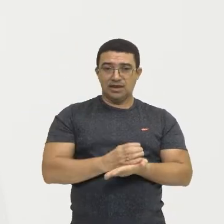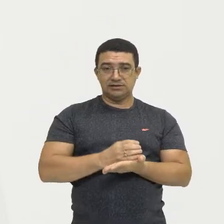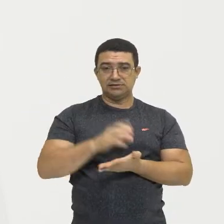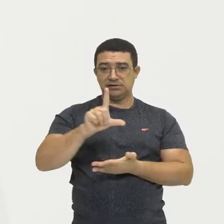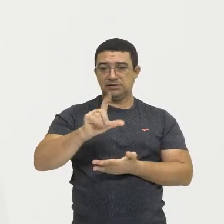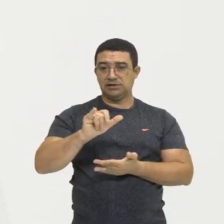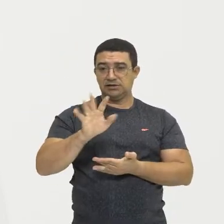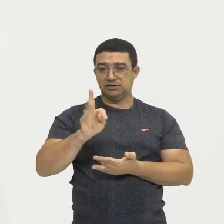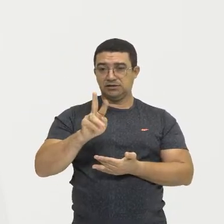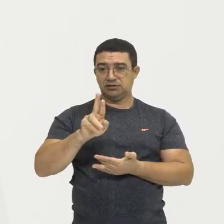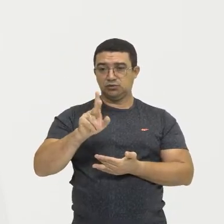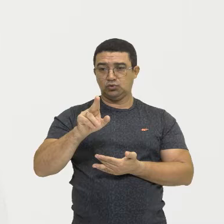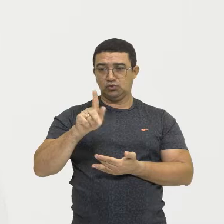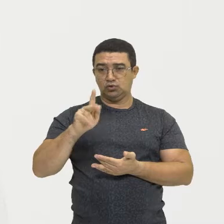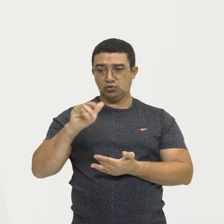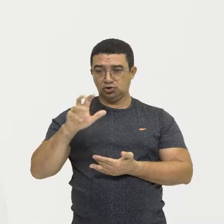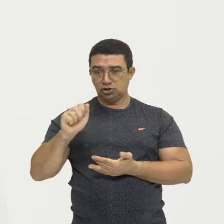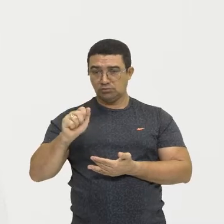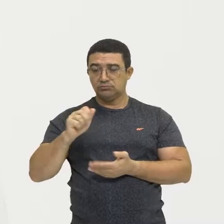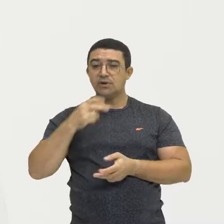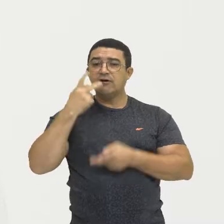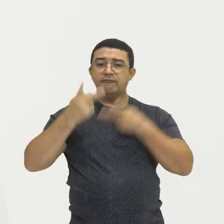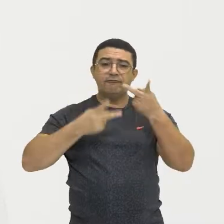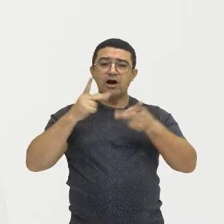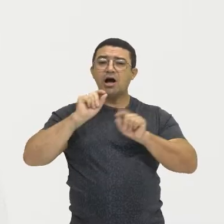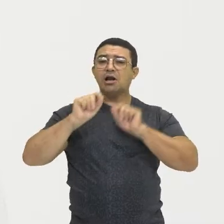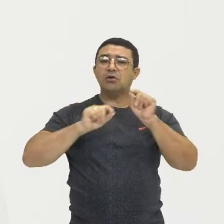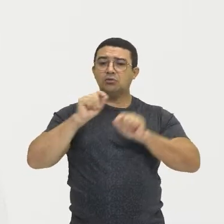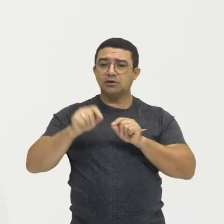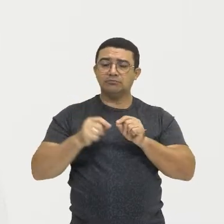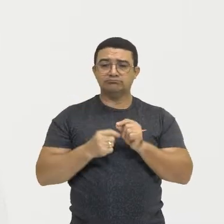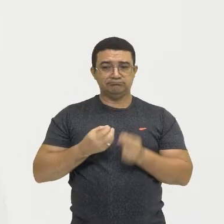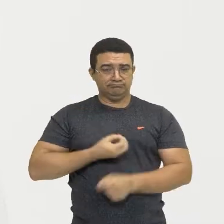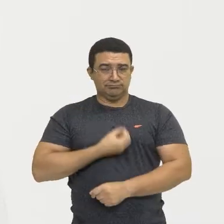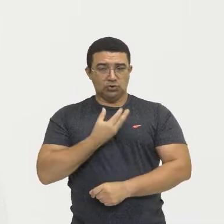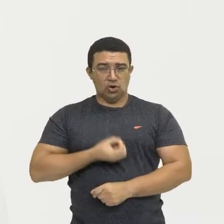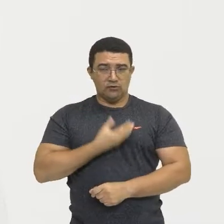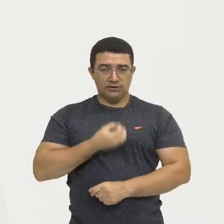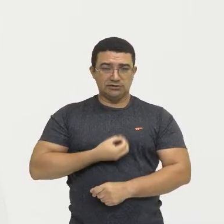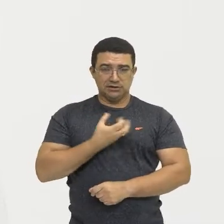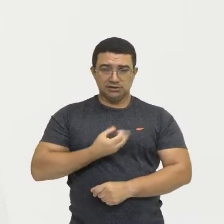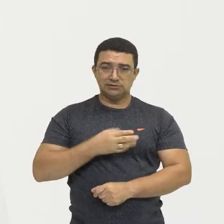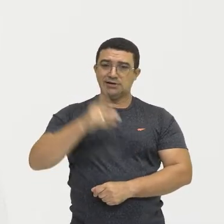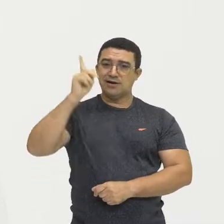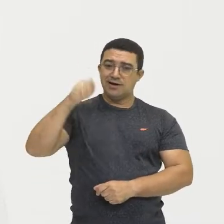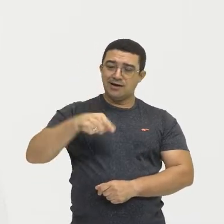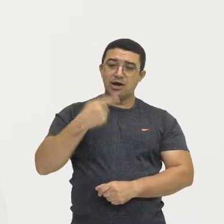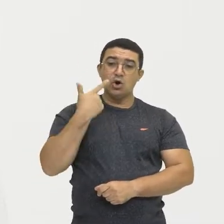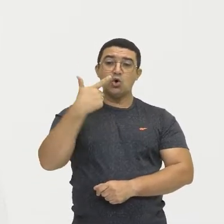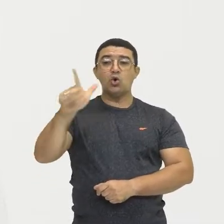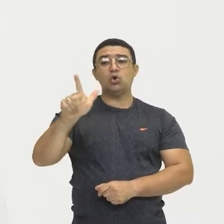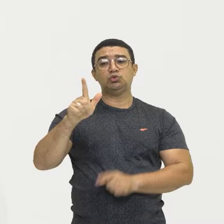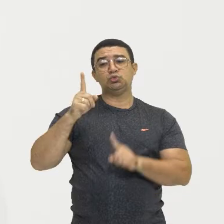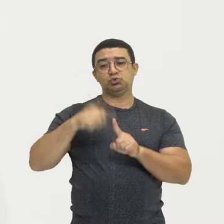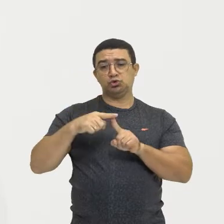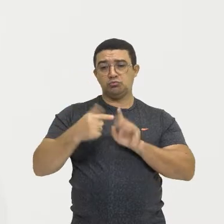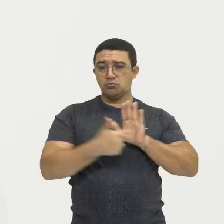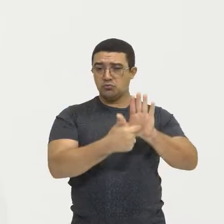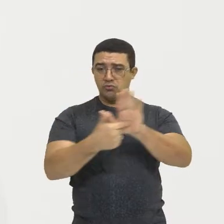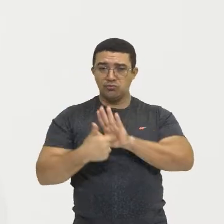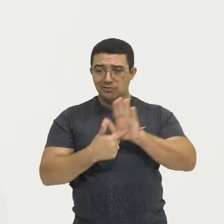né, em afirmar que o trovadorismo está baseado em outra manifestação que